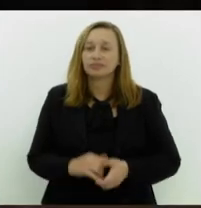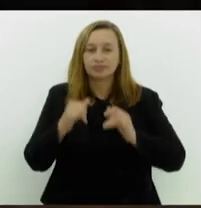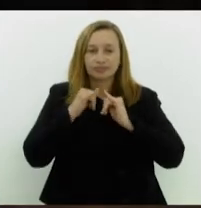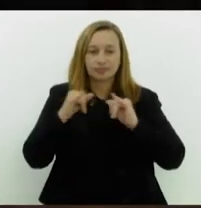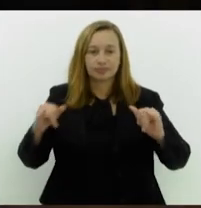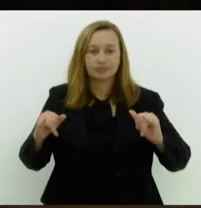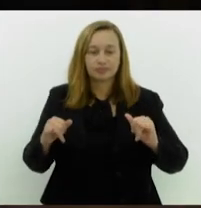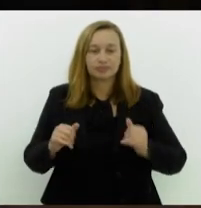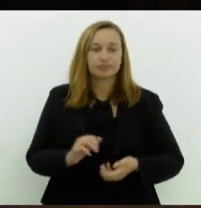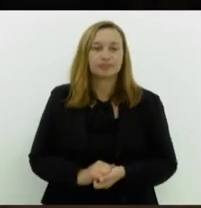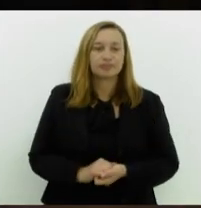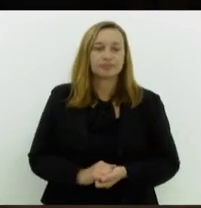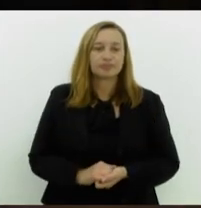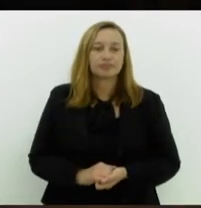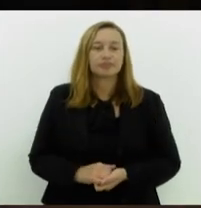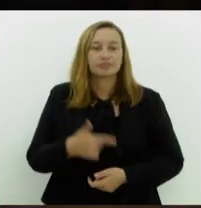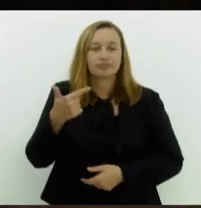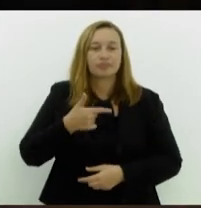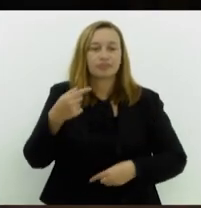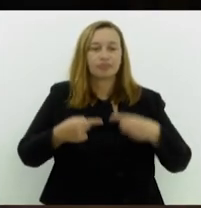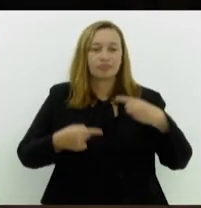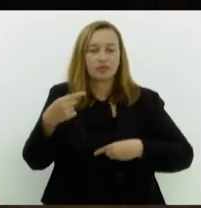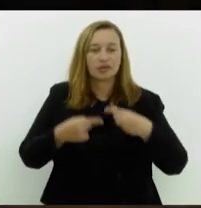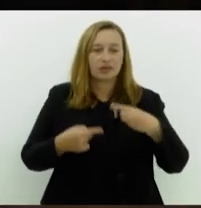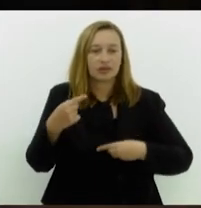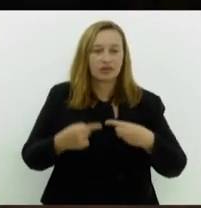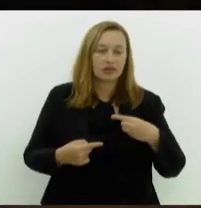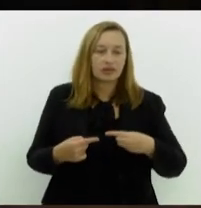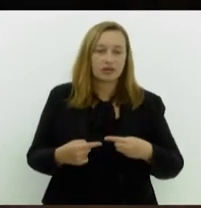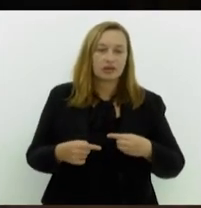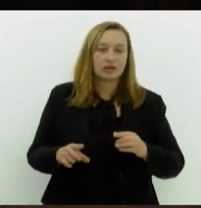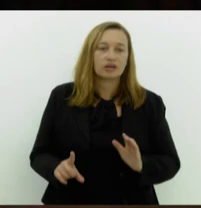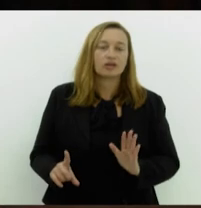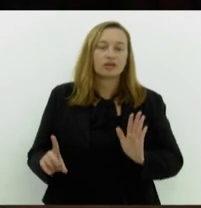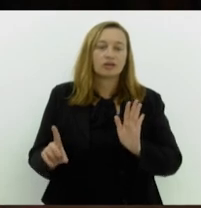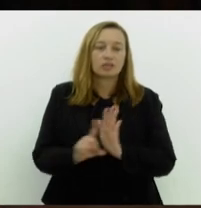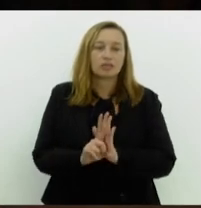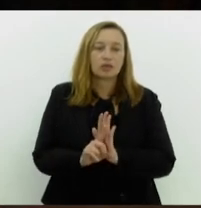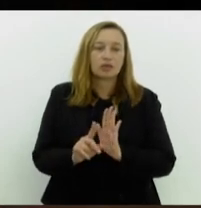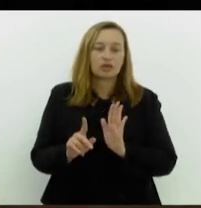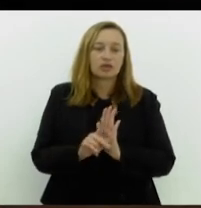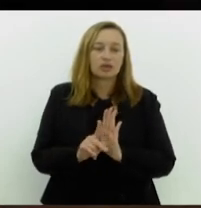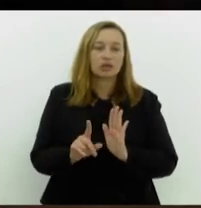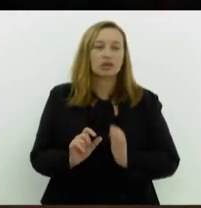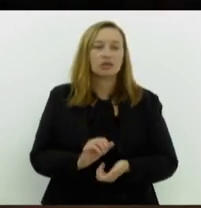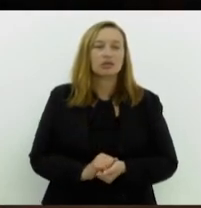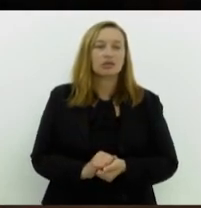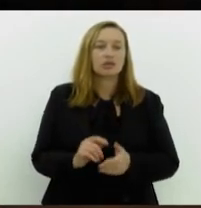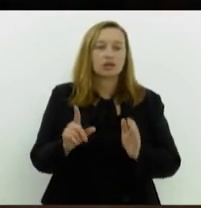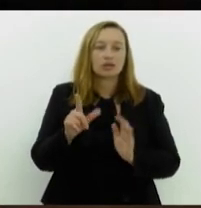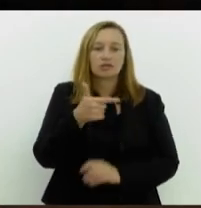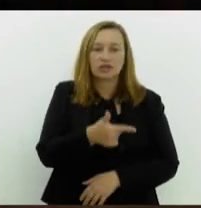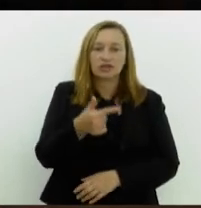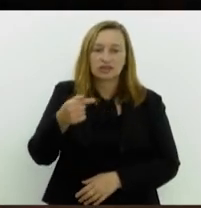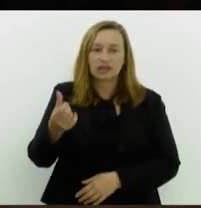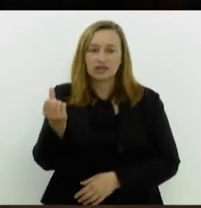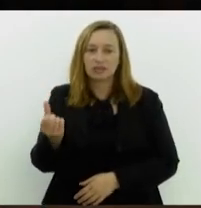Anuncio, em tramitação ordinária, em segunda discussão, redação do vencido a ser emendado, projeto de lei número